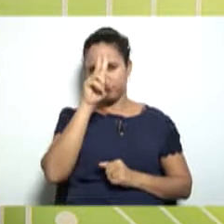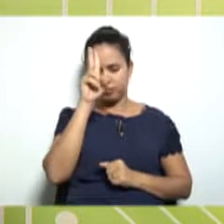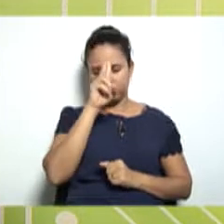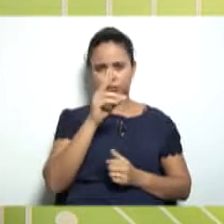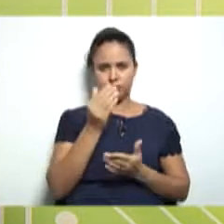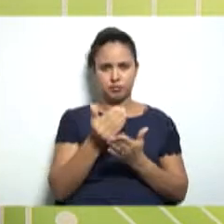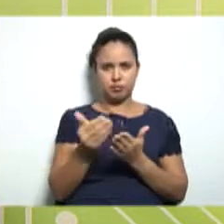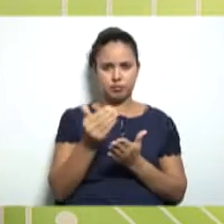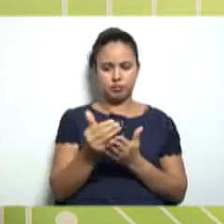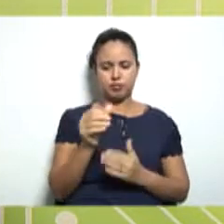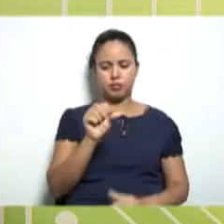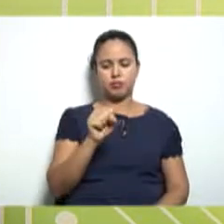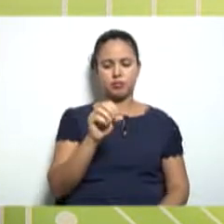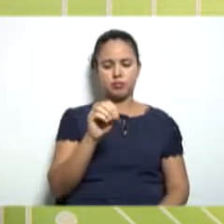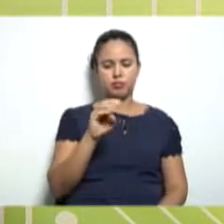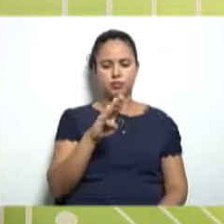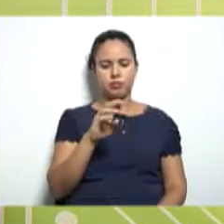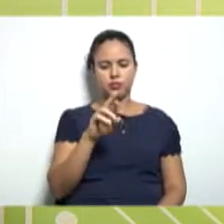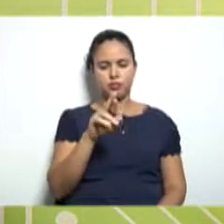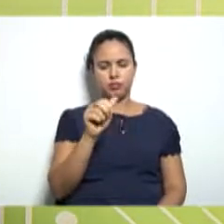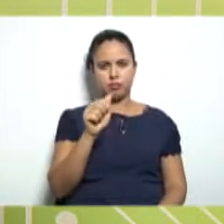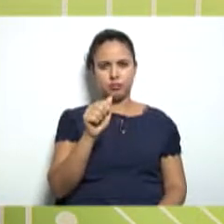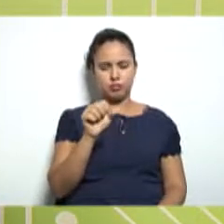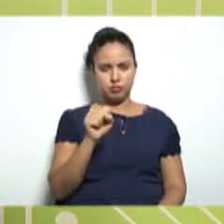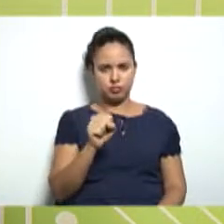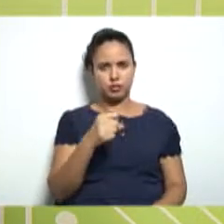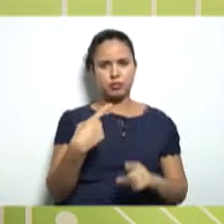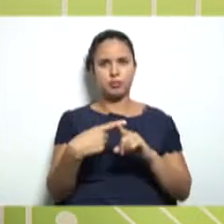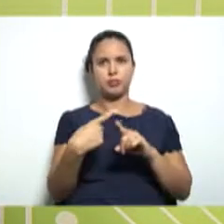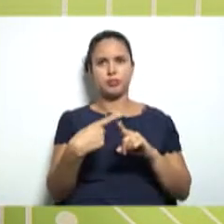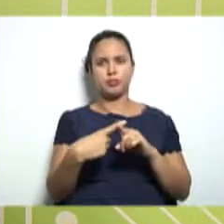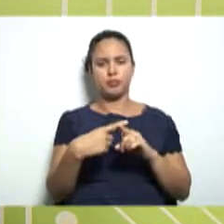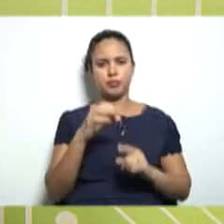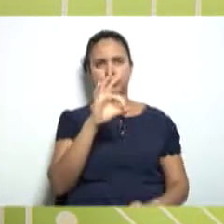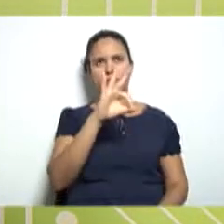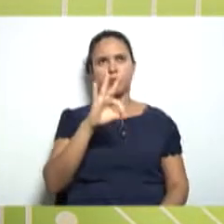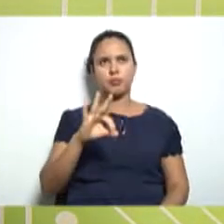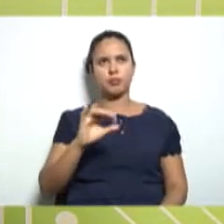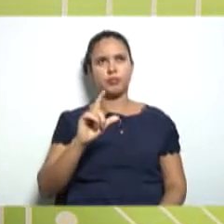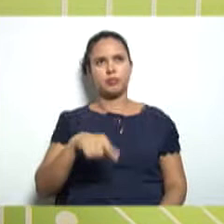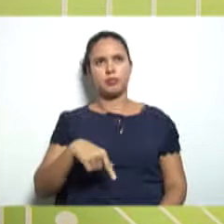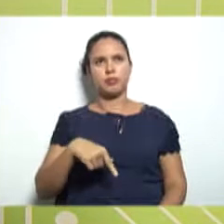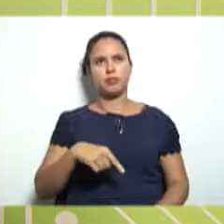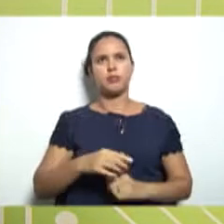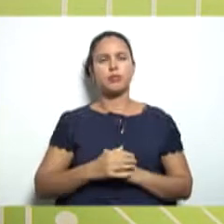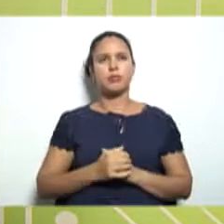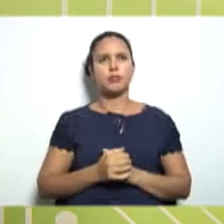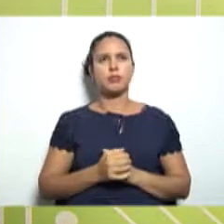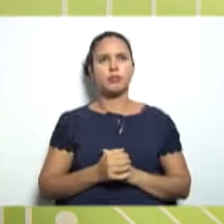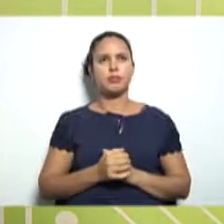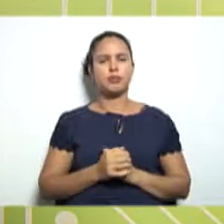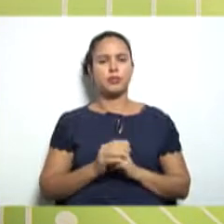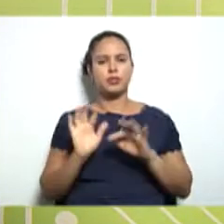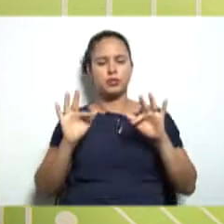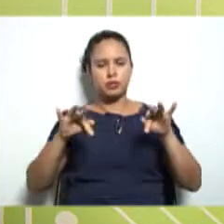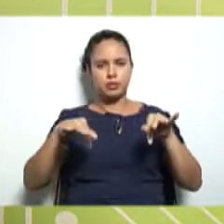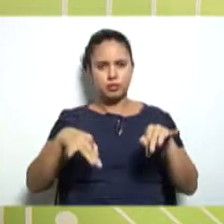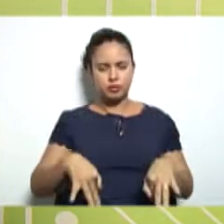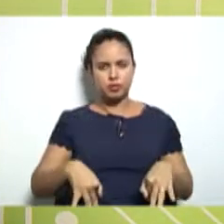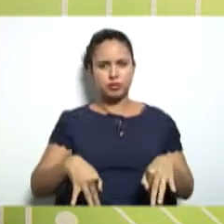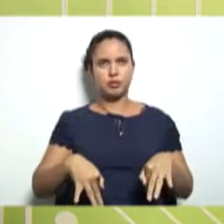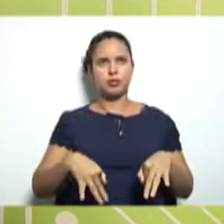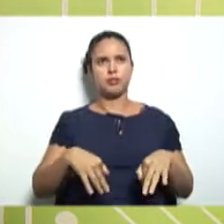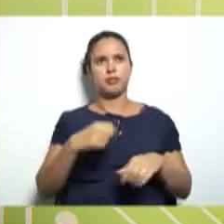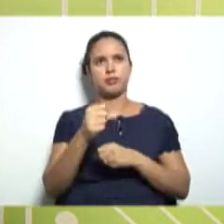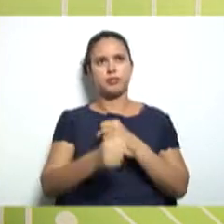sobras? Porque a taxa que é cobrada pela cooperativa, ela tem esse objetivo de cobrir os custos, nada mais. Quando no final do exercício financeiro, no